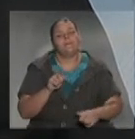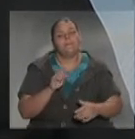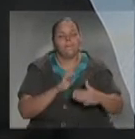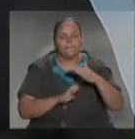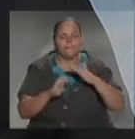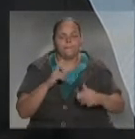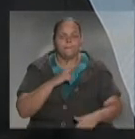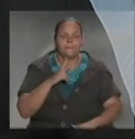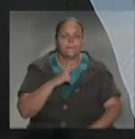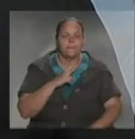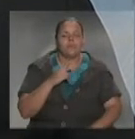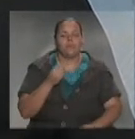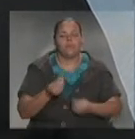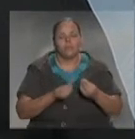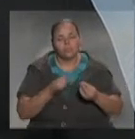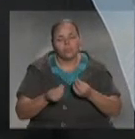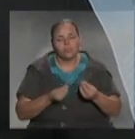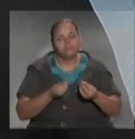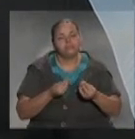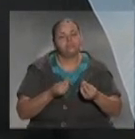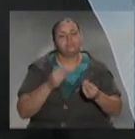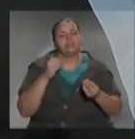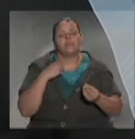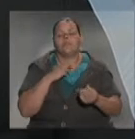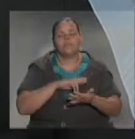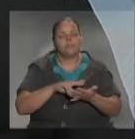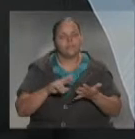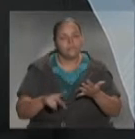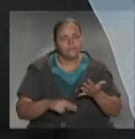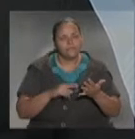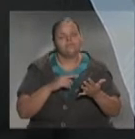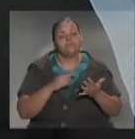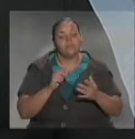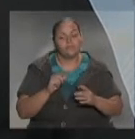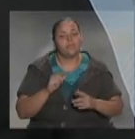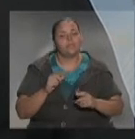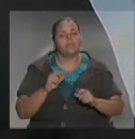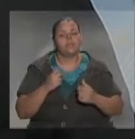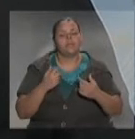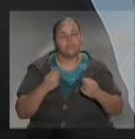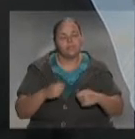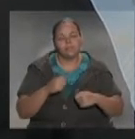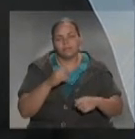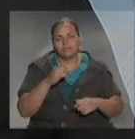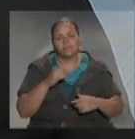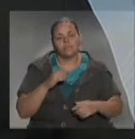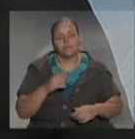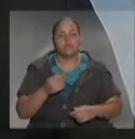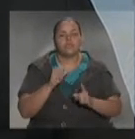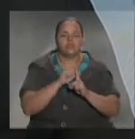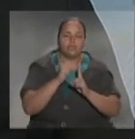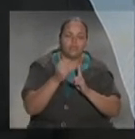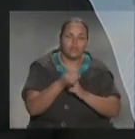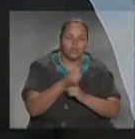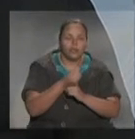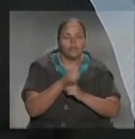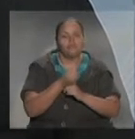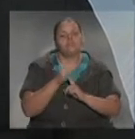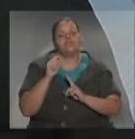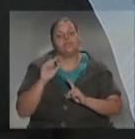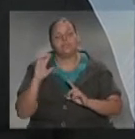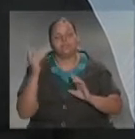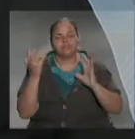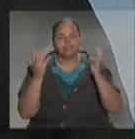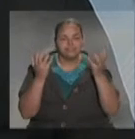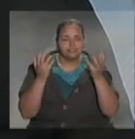né, através de adoção de métodos que causem um impacto, né,